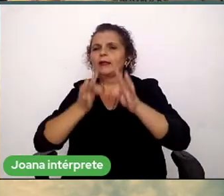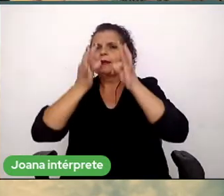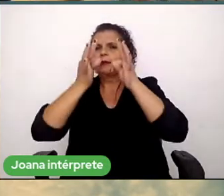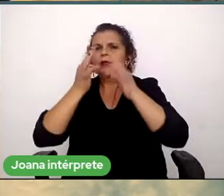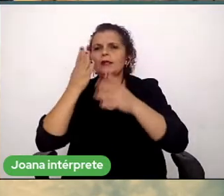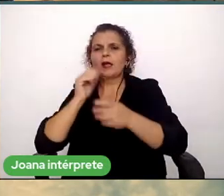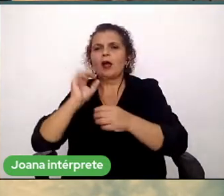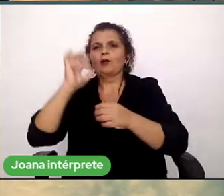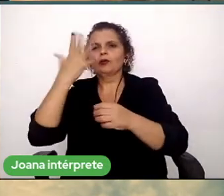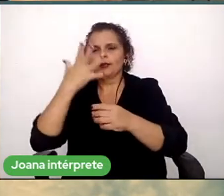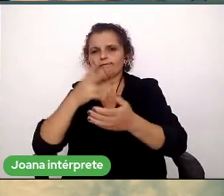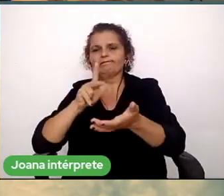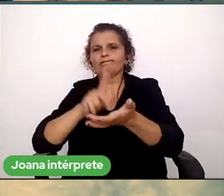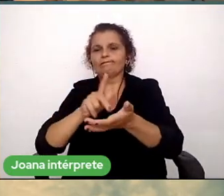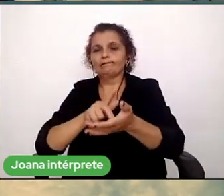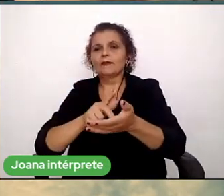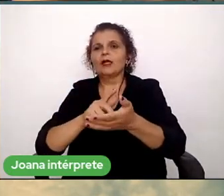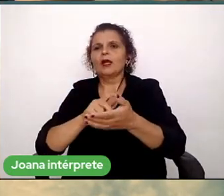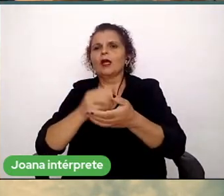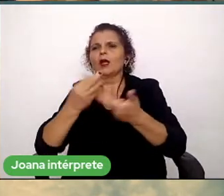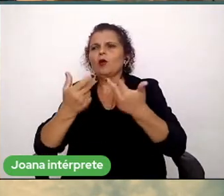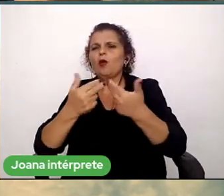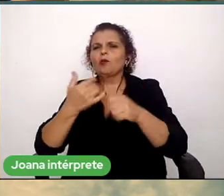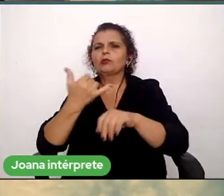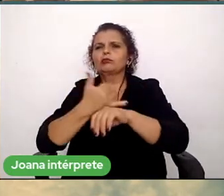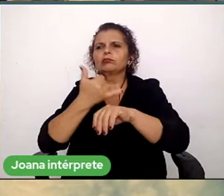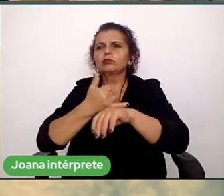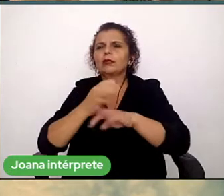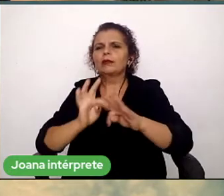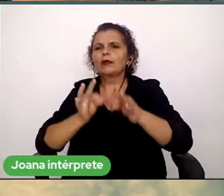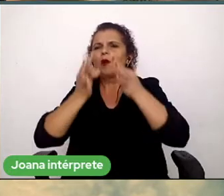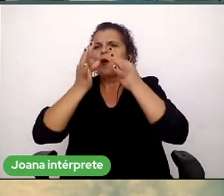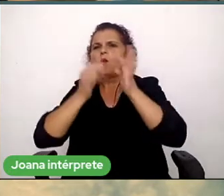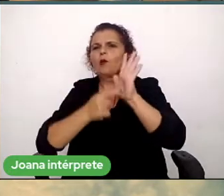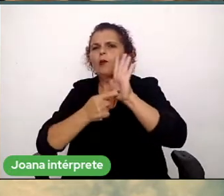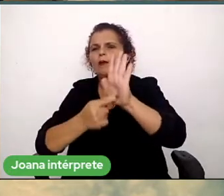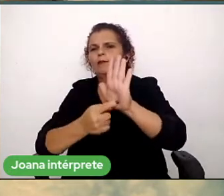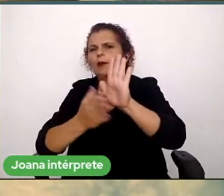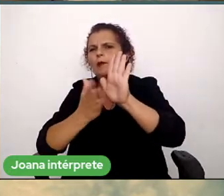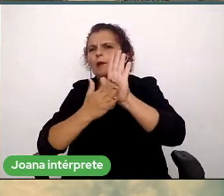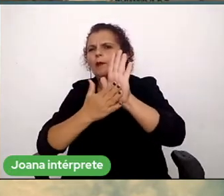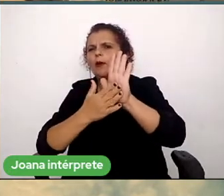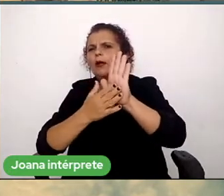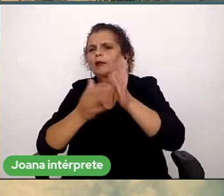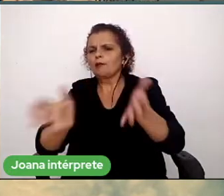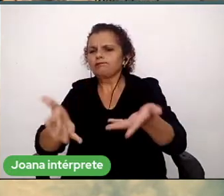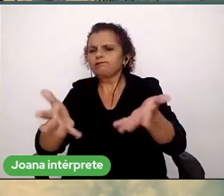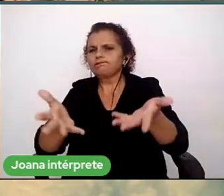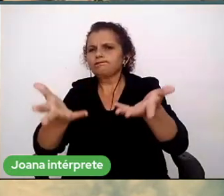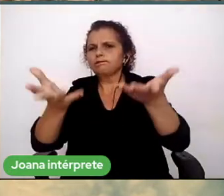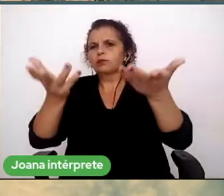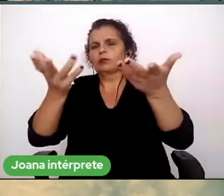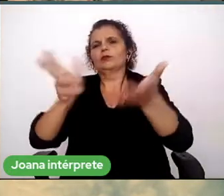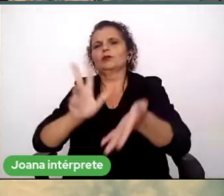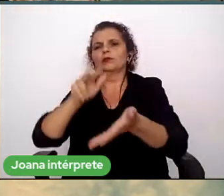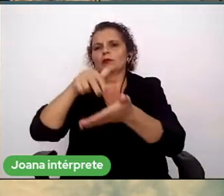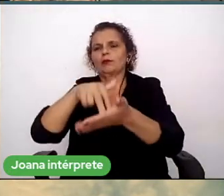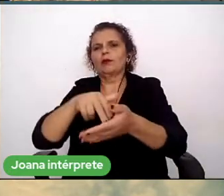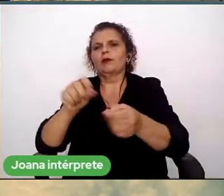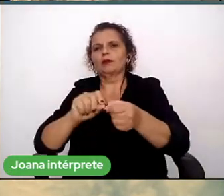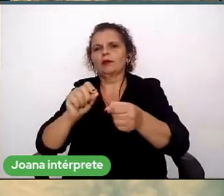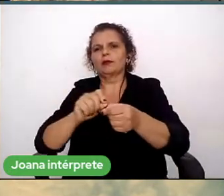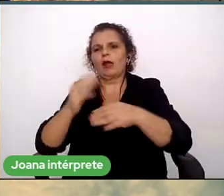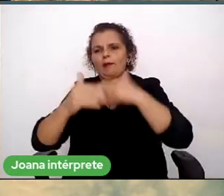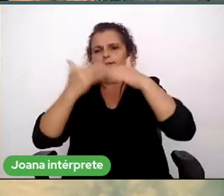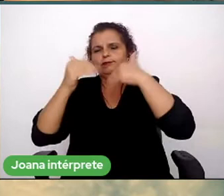elas aconteçam então de alguma maneira é como seria técnica fosse tivesse um papel dela estimular o time a fazer a